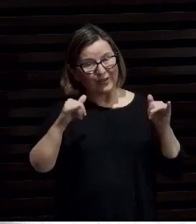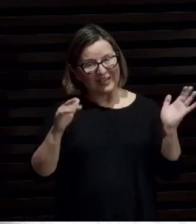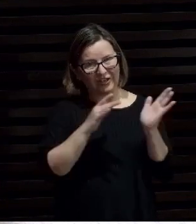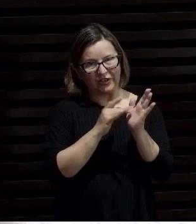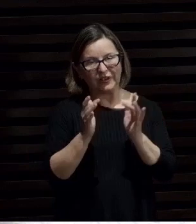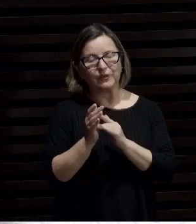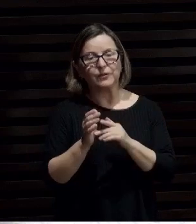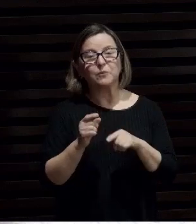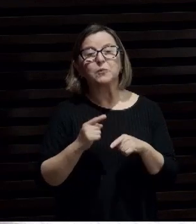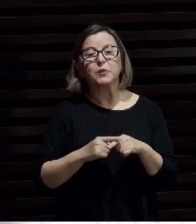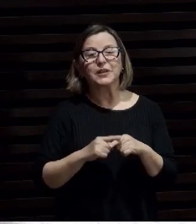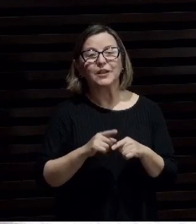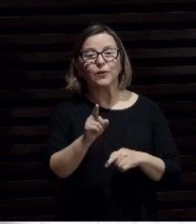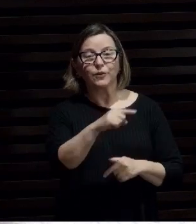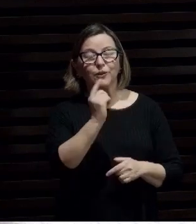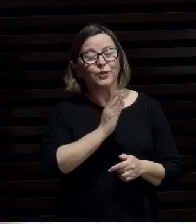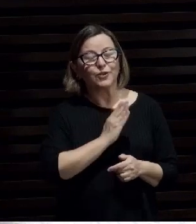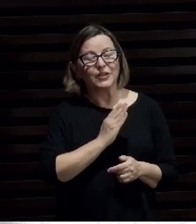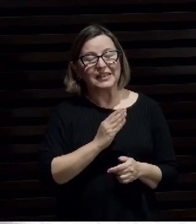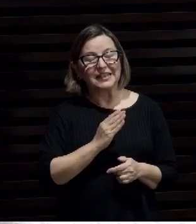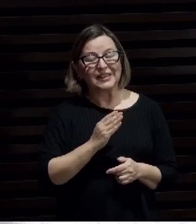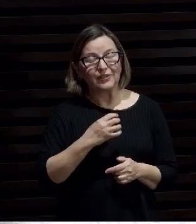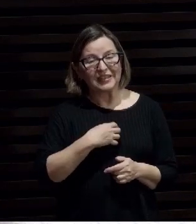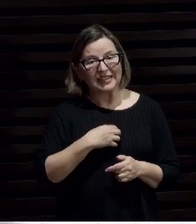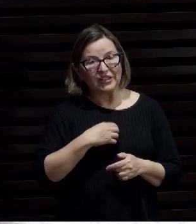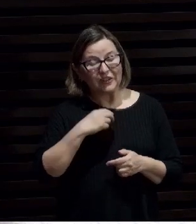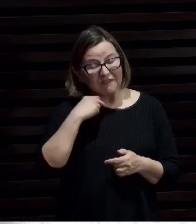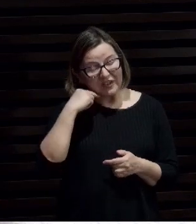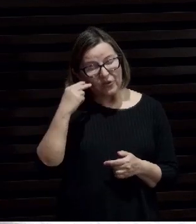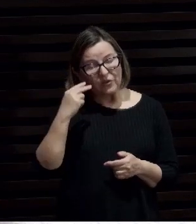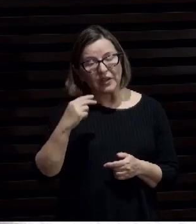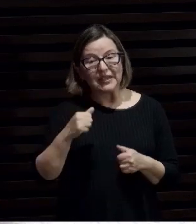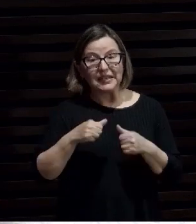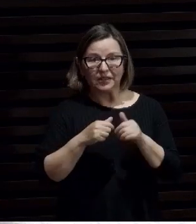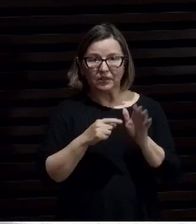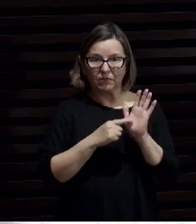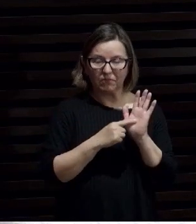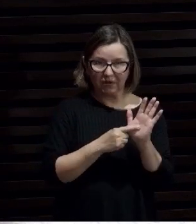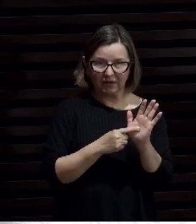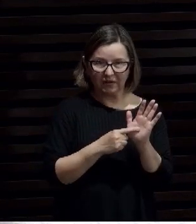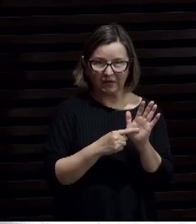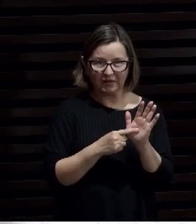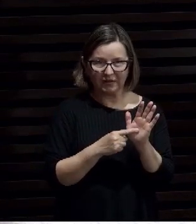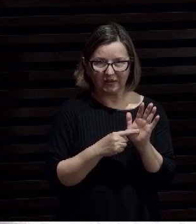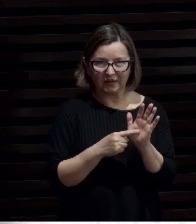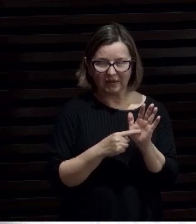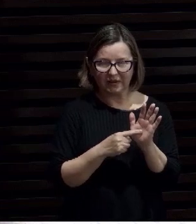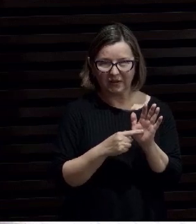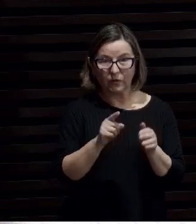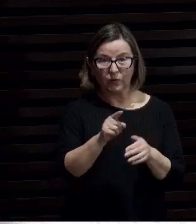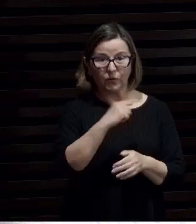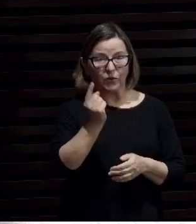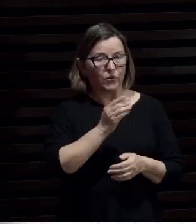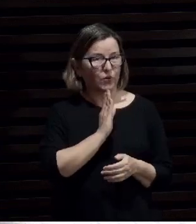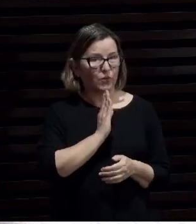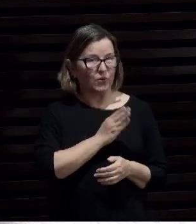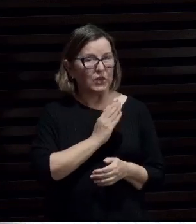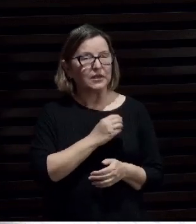sente vergonha. Isso mostra, meus amados, o quão pecaminoso é o nosso coração,